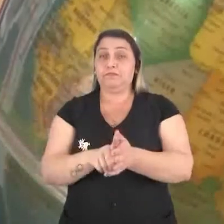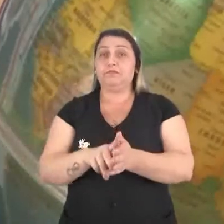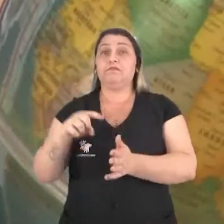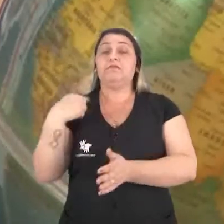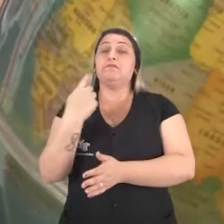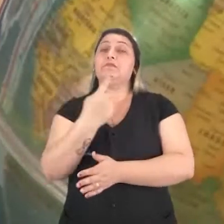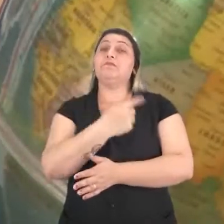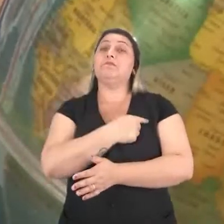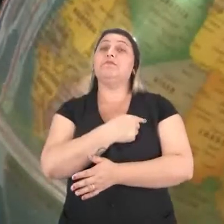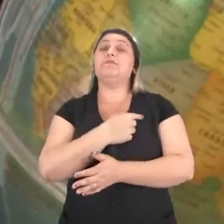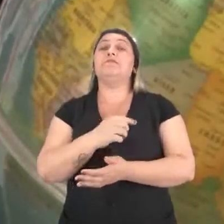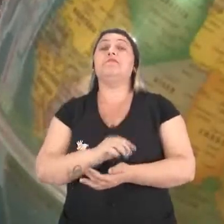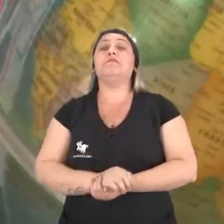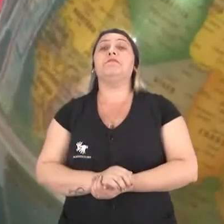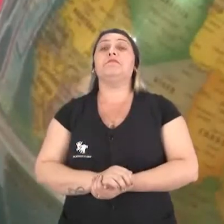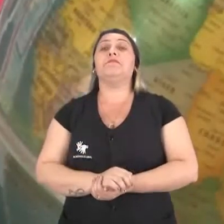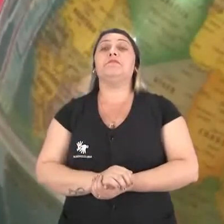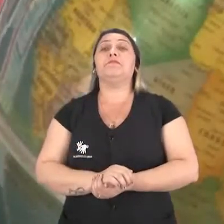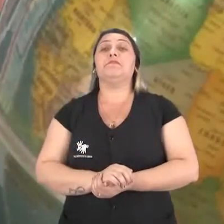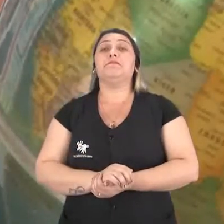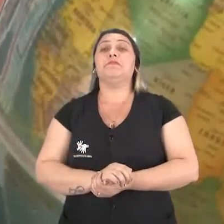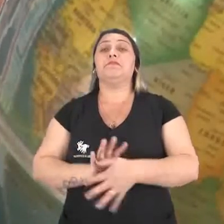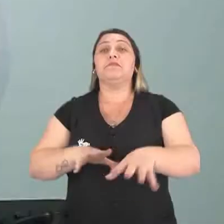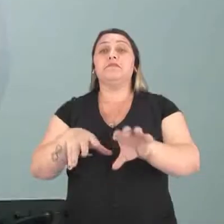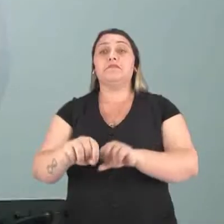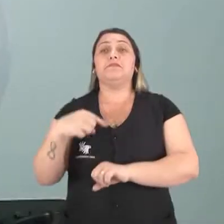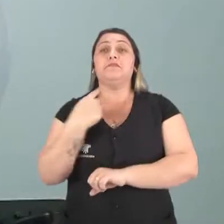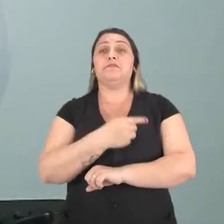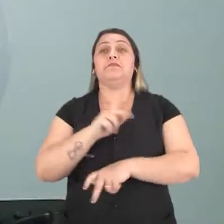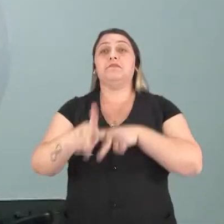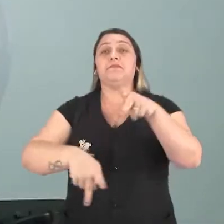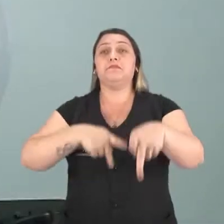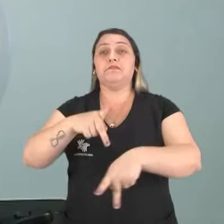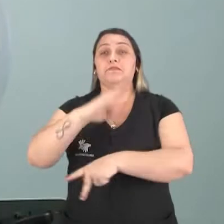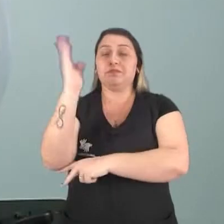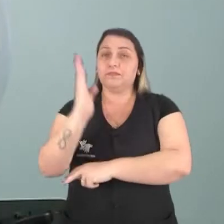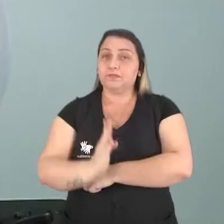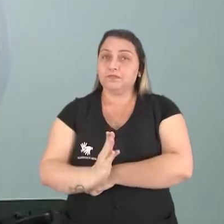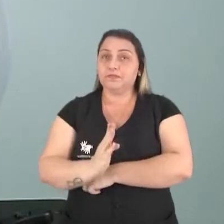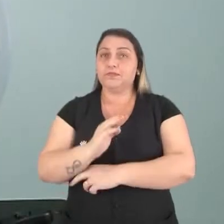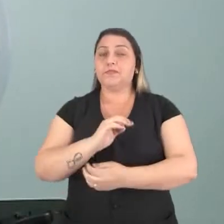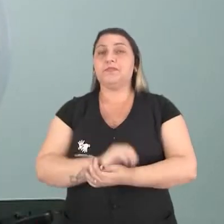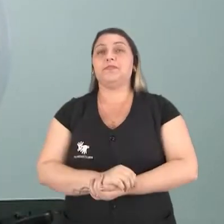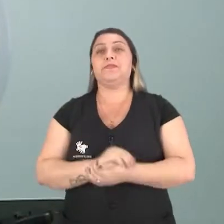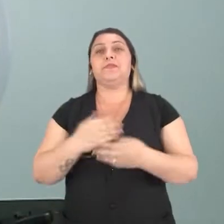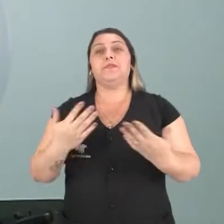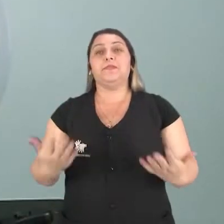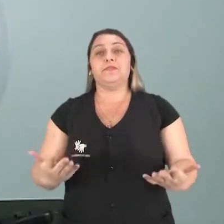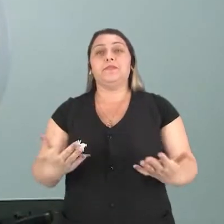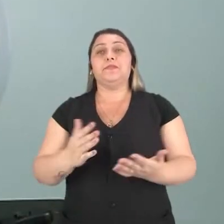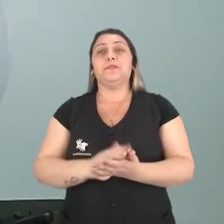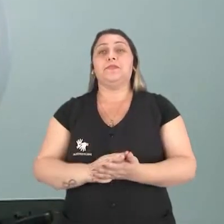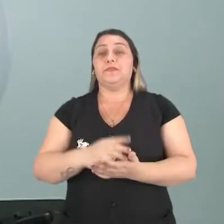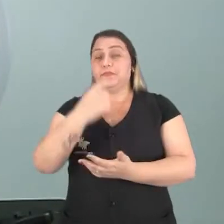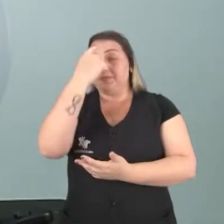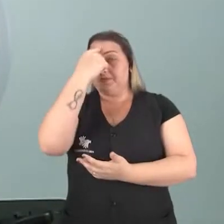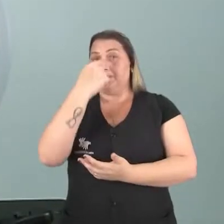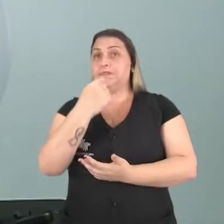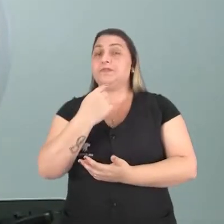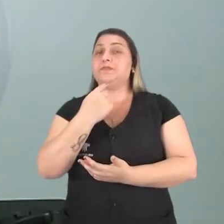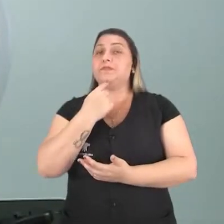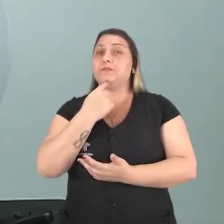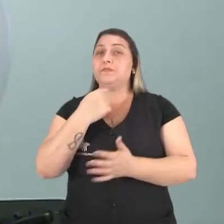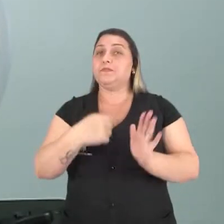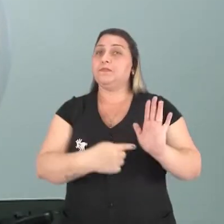da da formação da nossa população brasileira. Então, essas imagens,